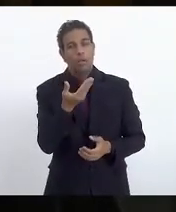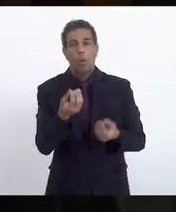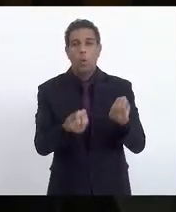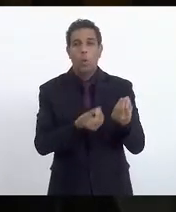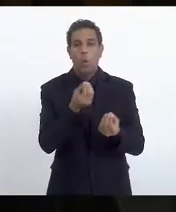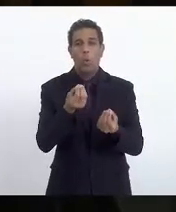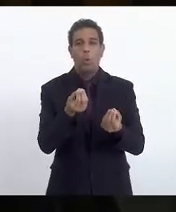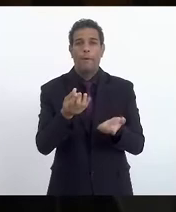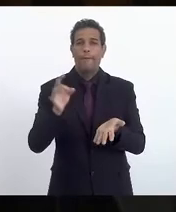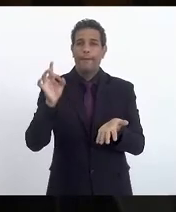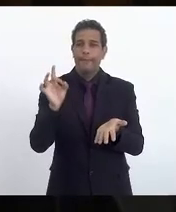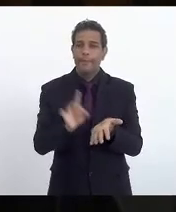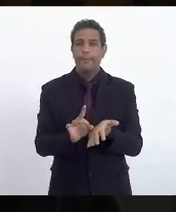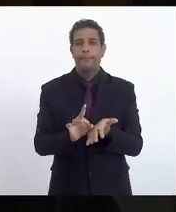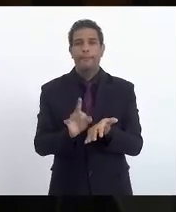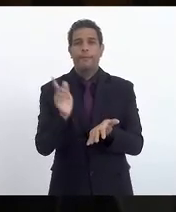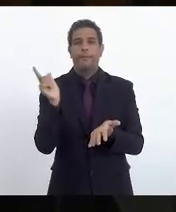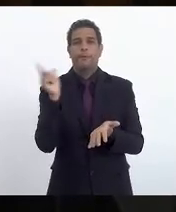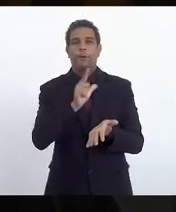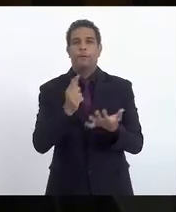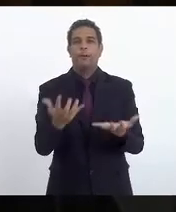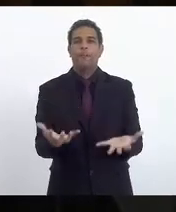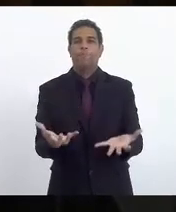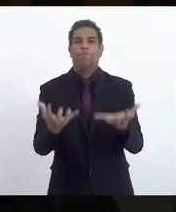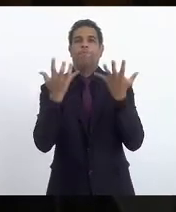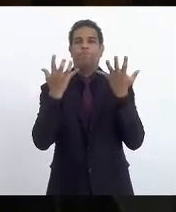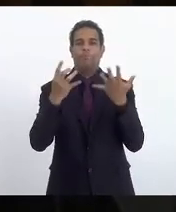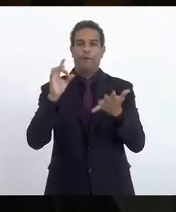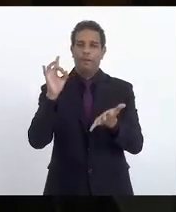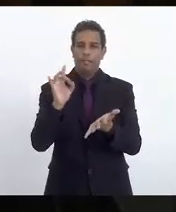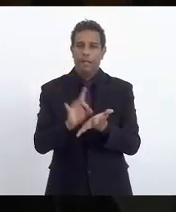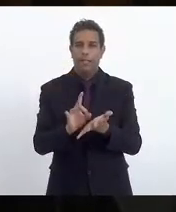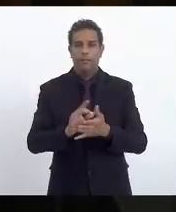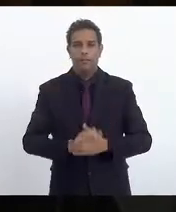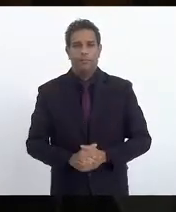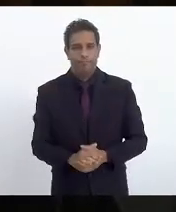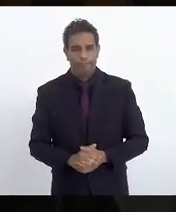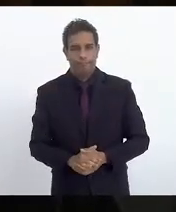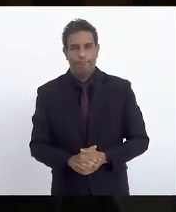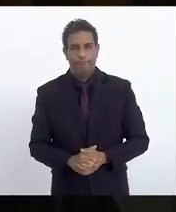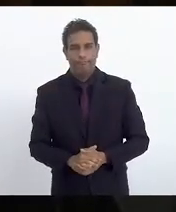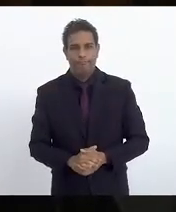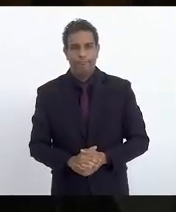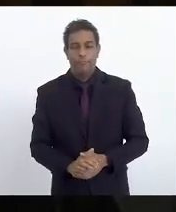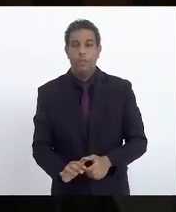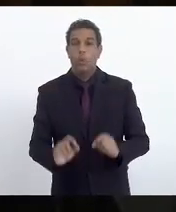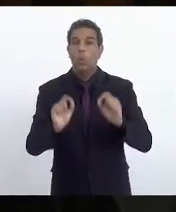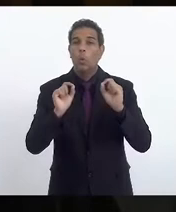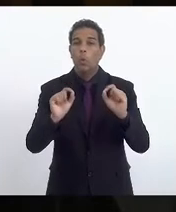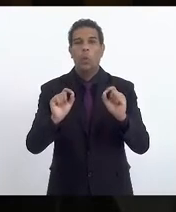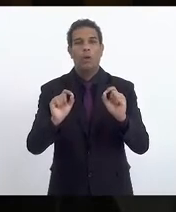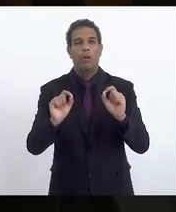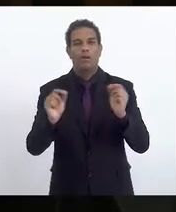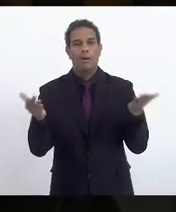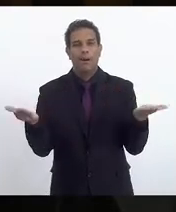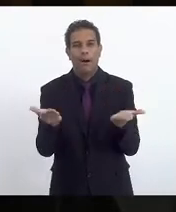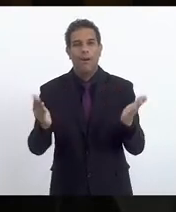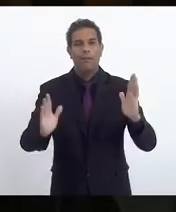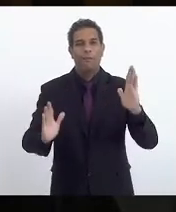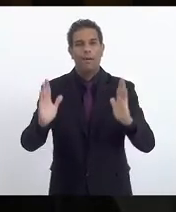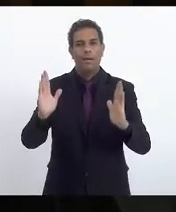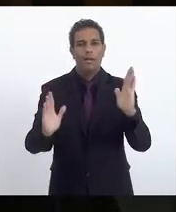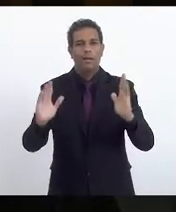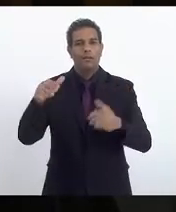é uma justificativa que seja just cima E aí a questão eleitoral